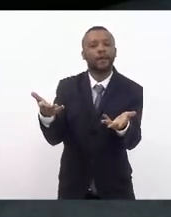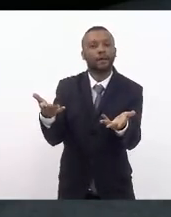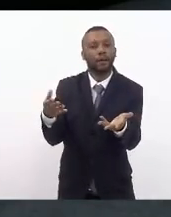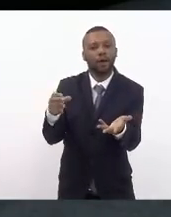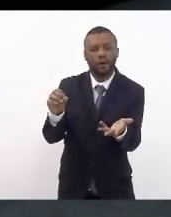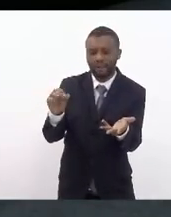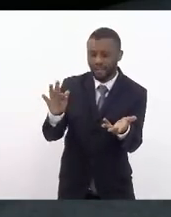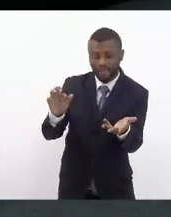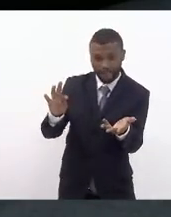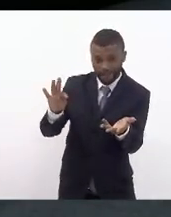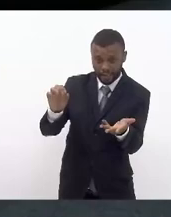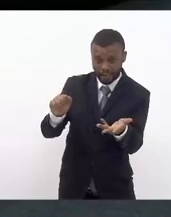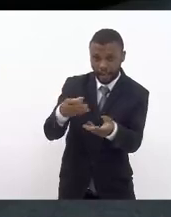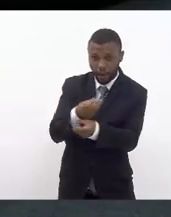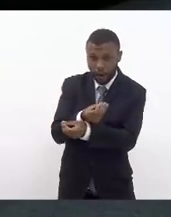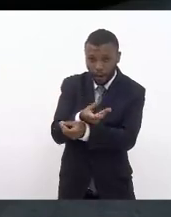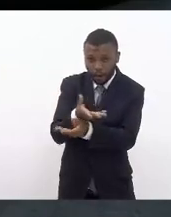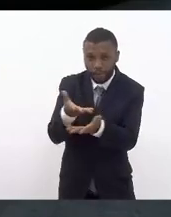oferta de